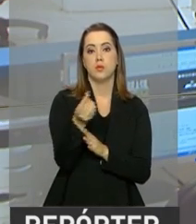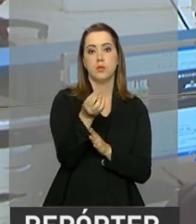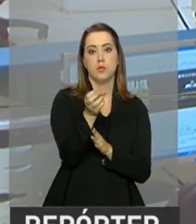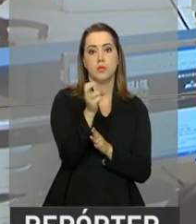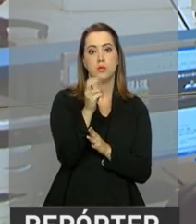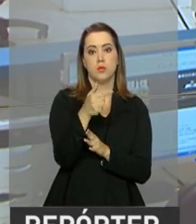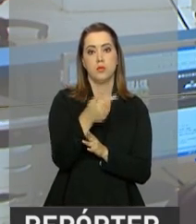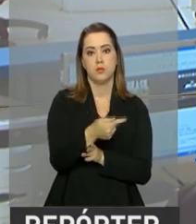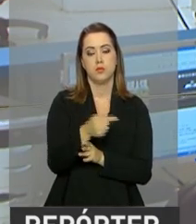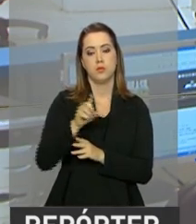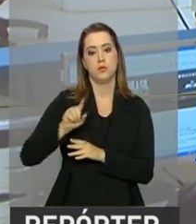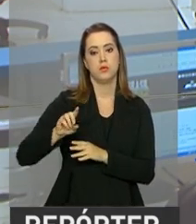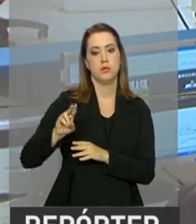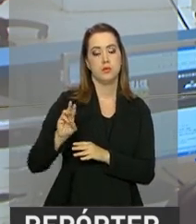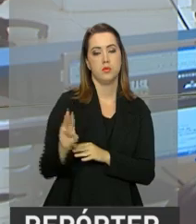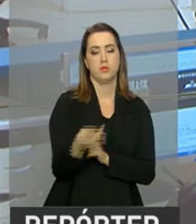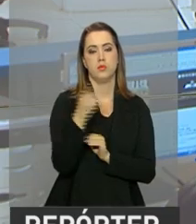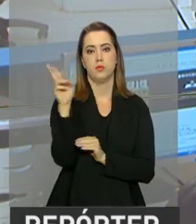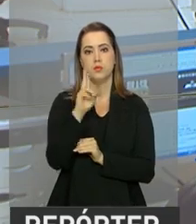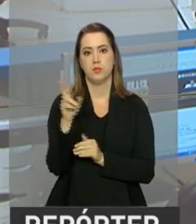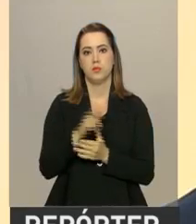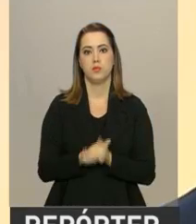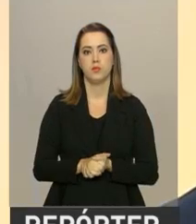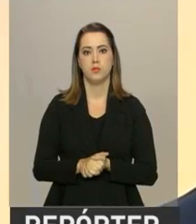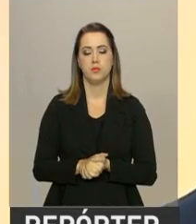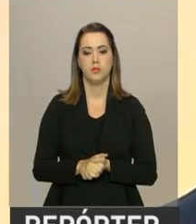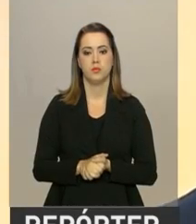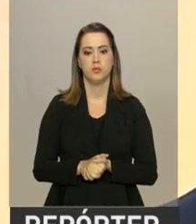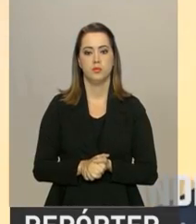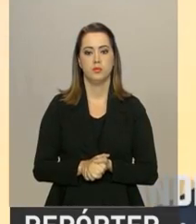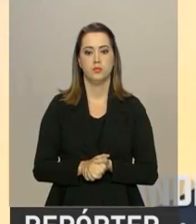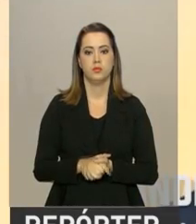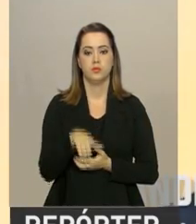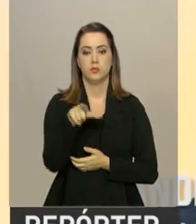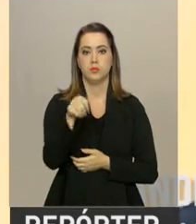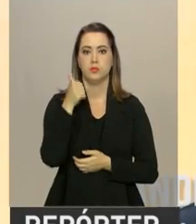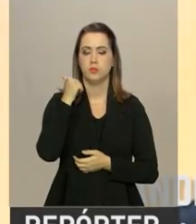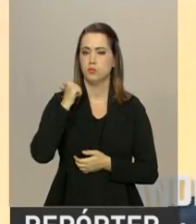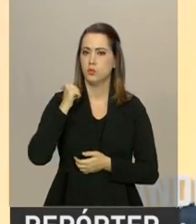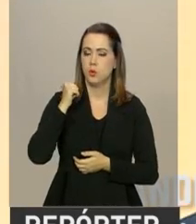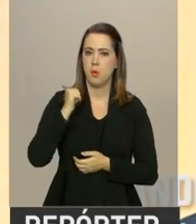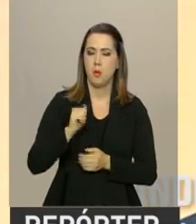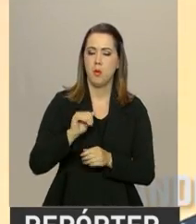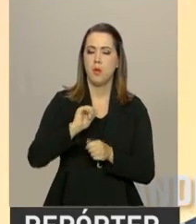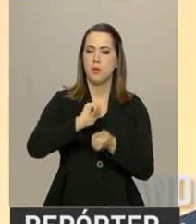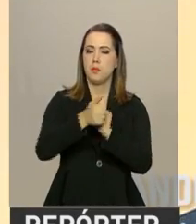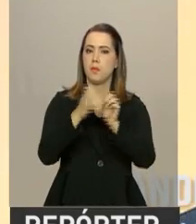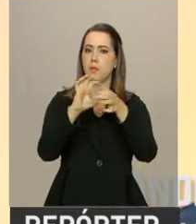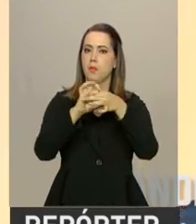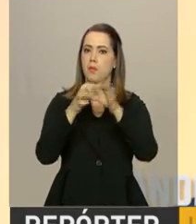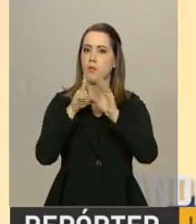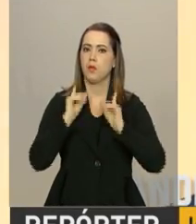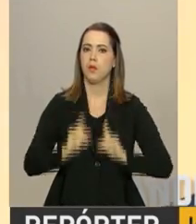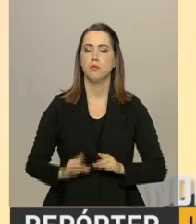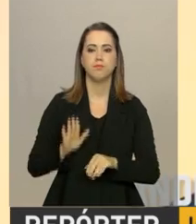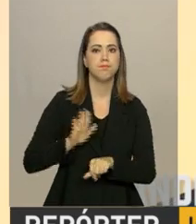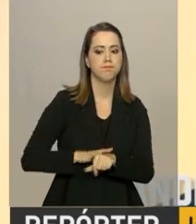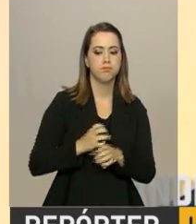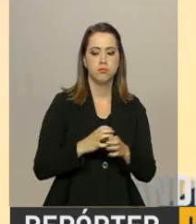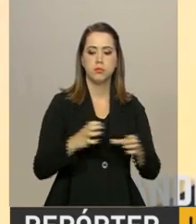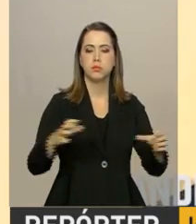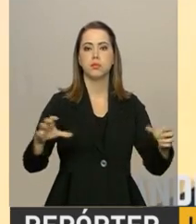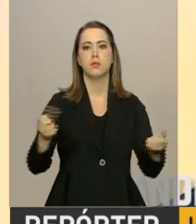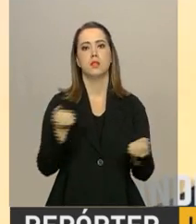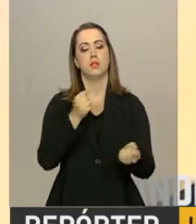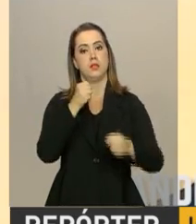67 milhões de reais. A Paralimpíada é o maior evento esportivo do mundo que provoca a mudança na sociedade. Isso é